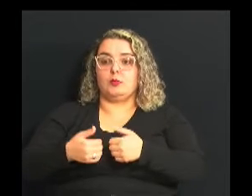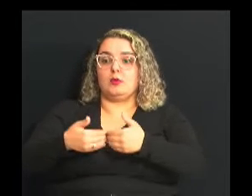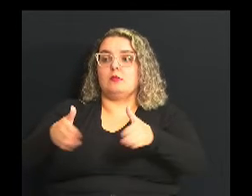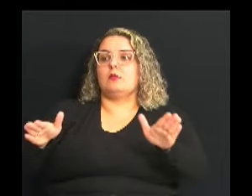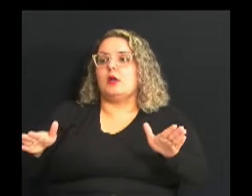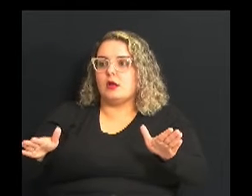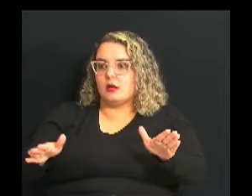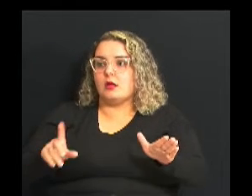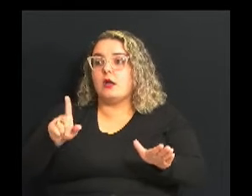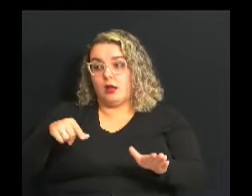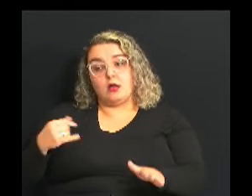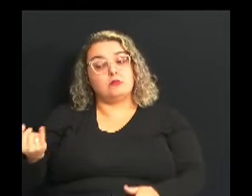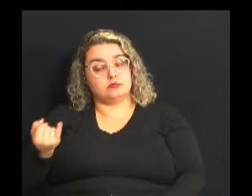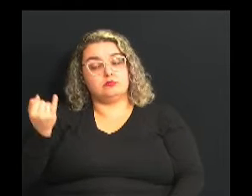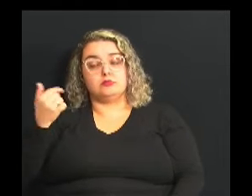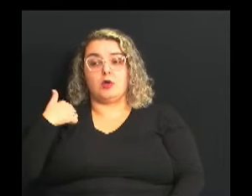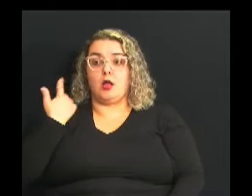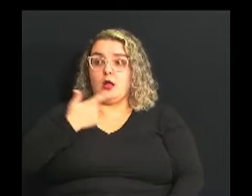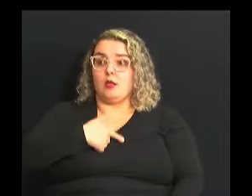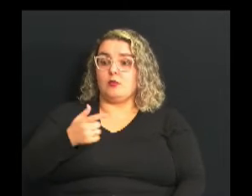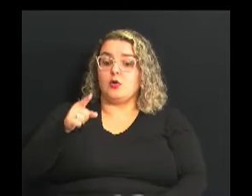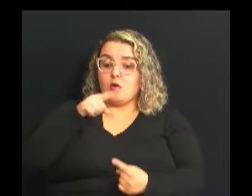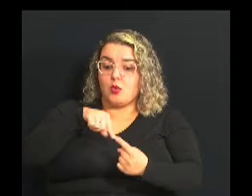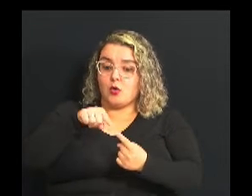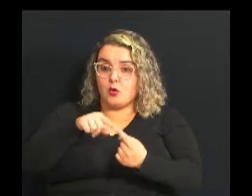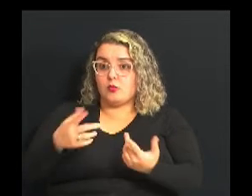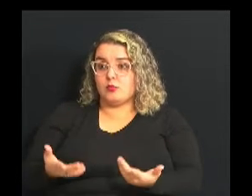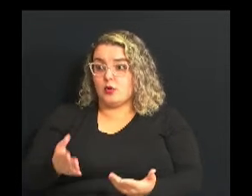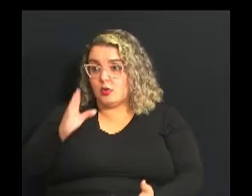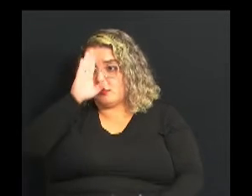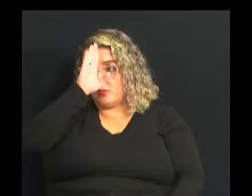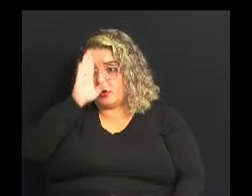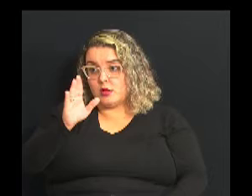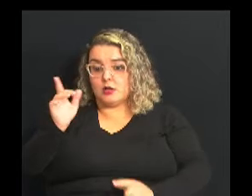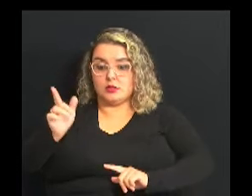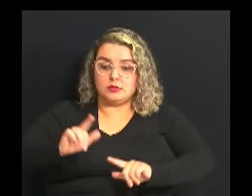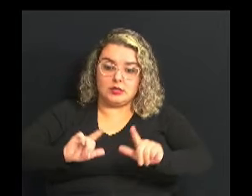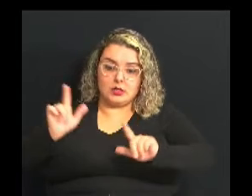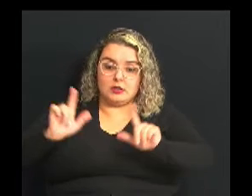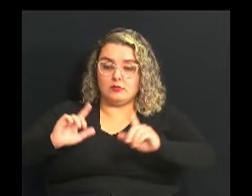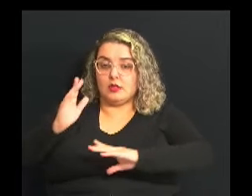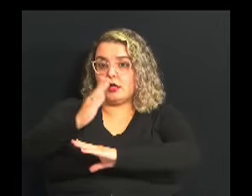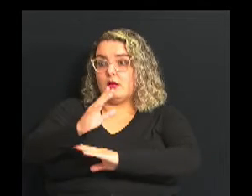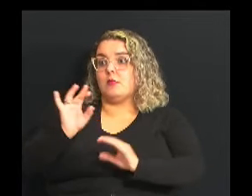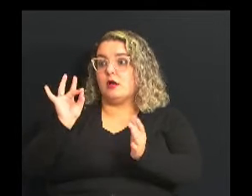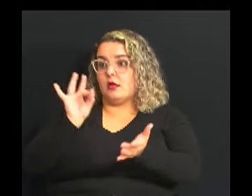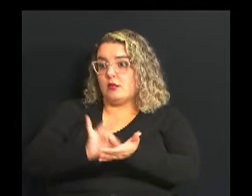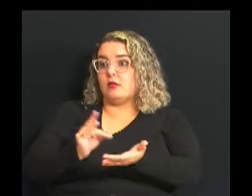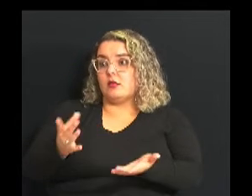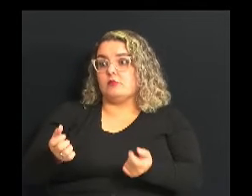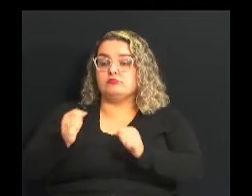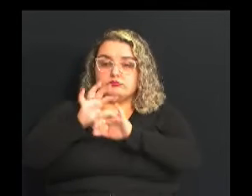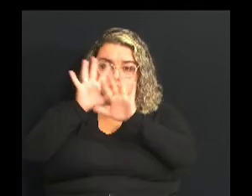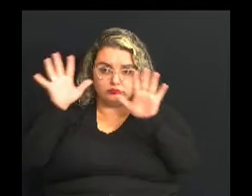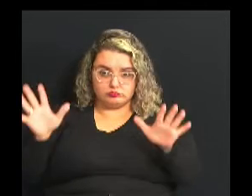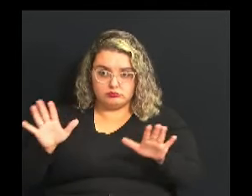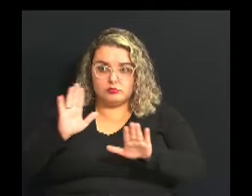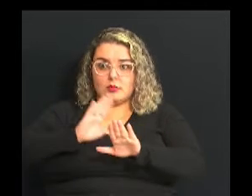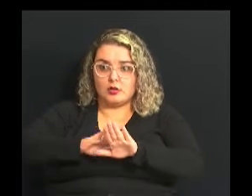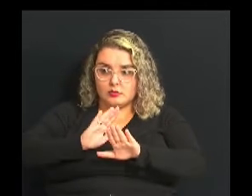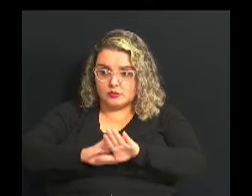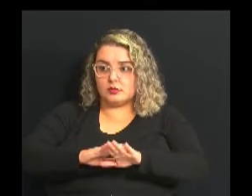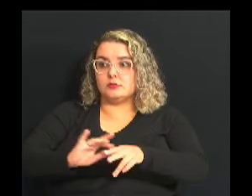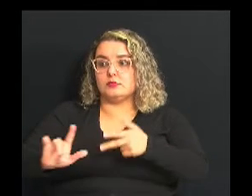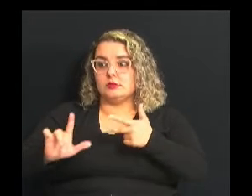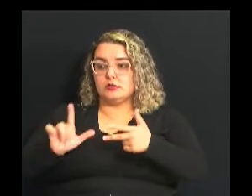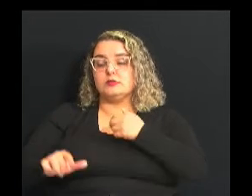muito importantes para a gente, porque o objetivo principal da TV Câmara, efetivamente, é dar transparência aos atos legislativos,